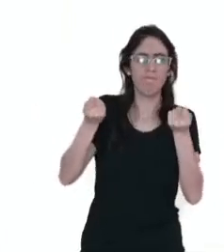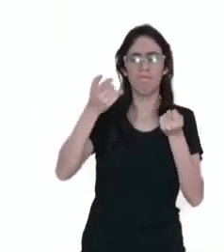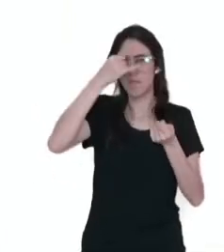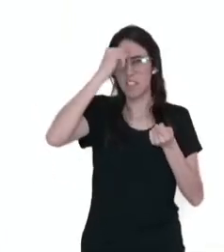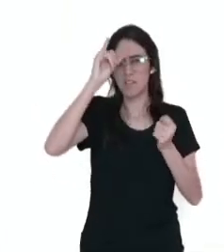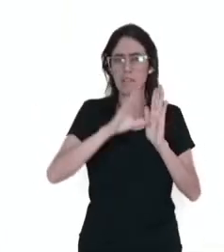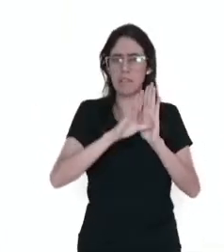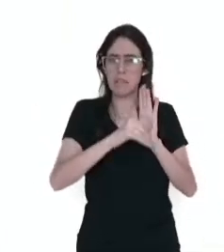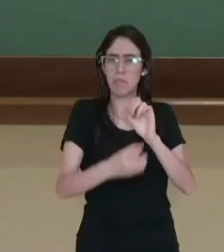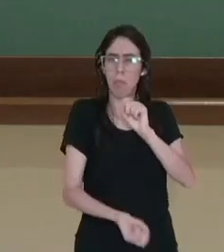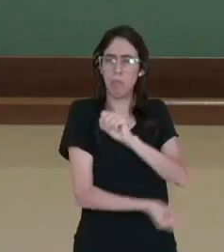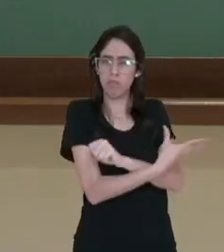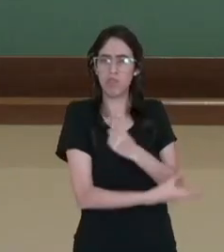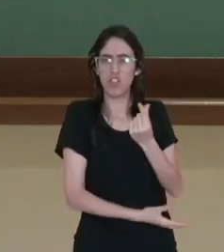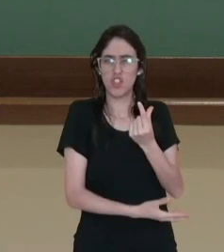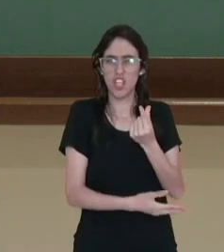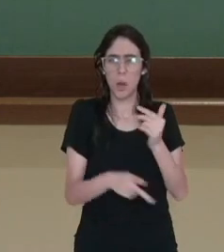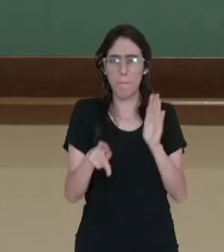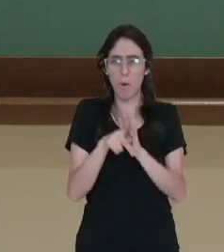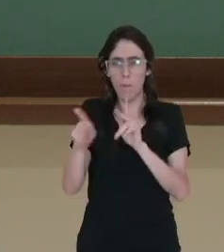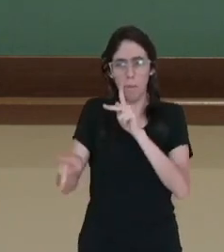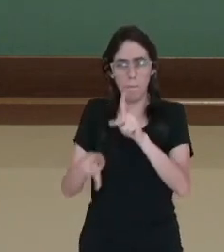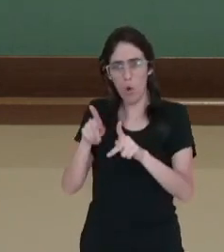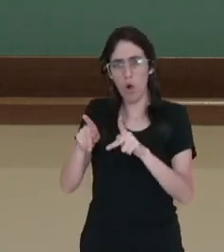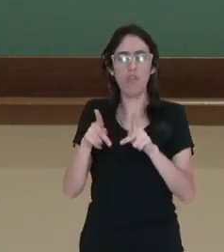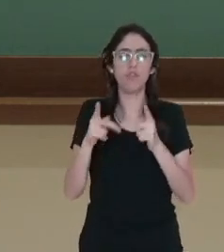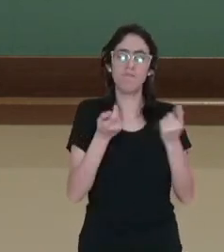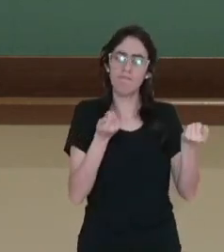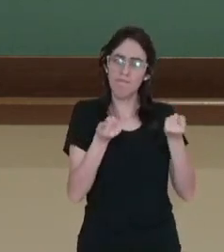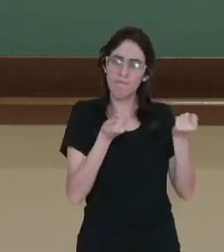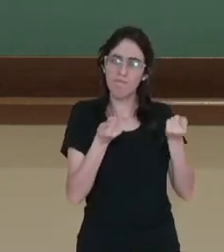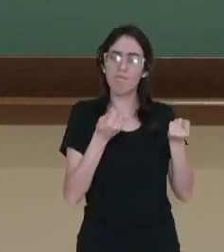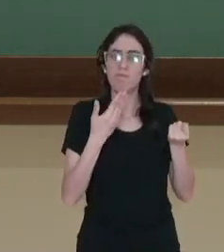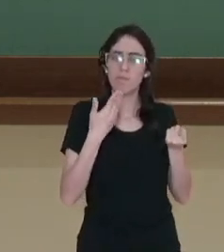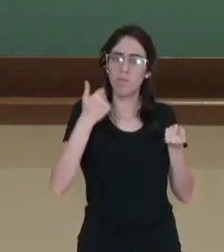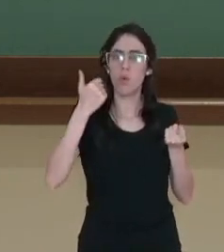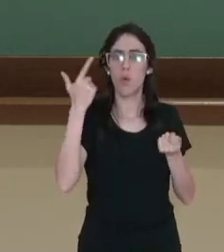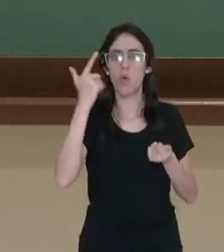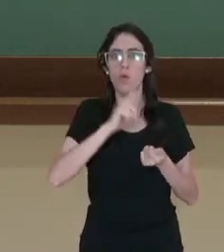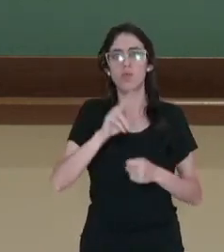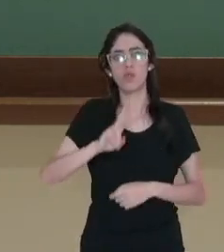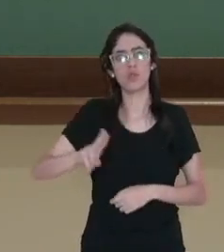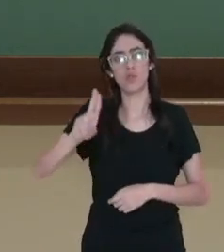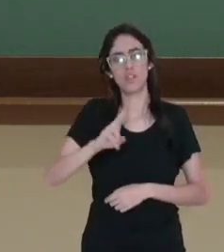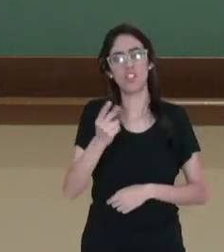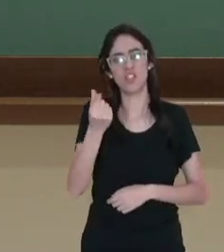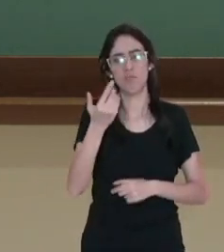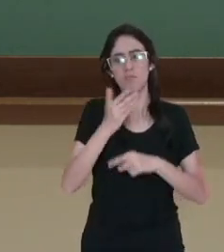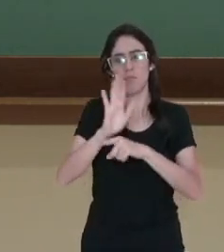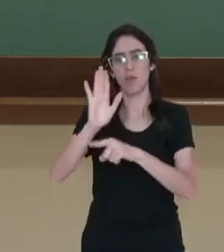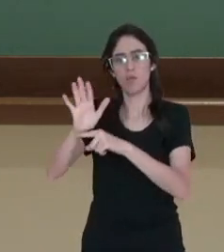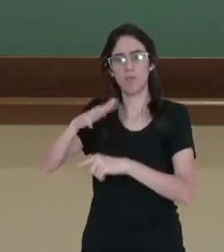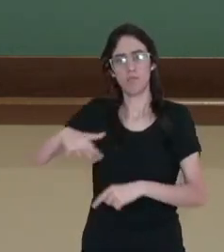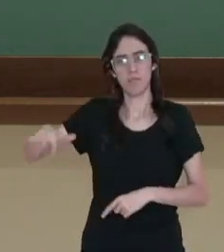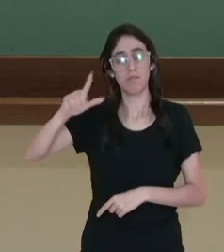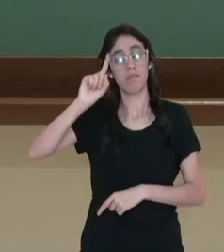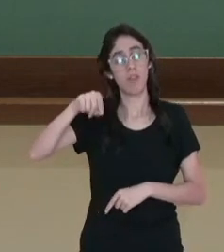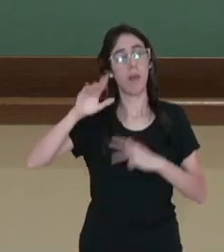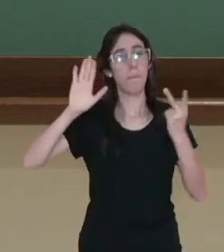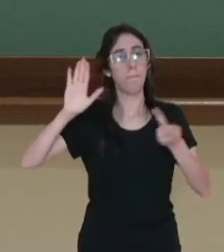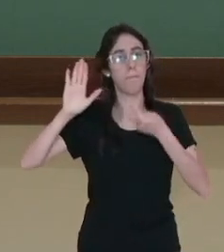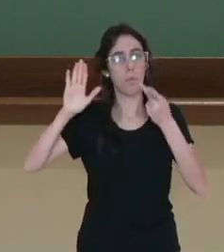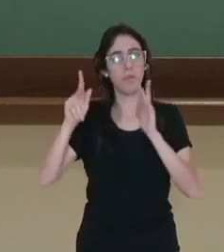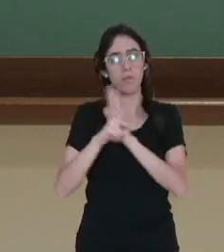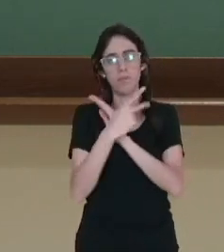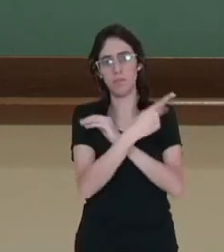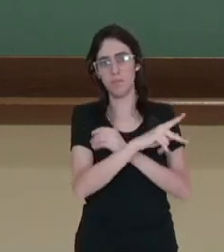desvio de dinheiro público, tendo um melhor controle desses gastos e uma maior eficiência do governo. Era essa grande promessa eleitoral